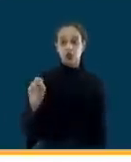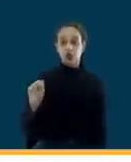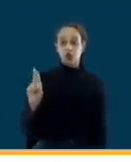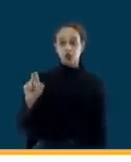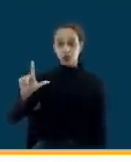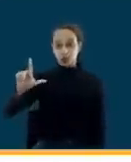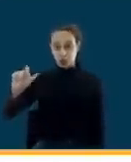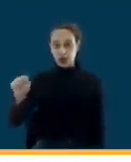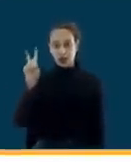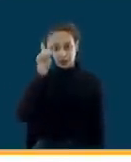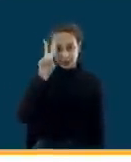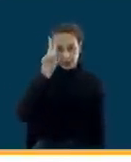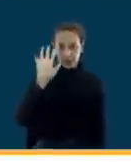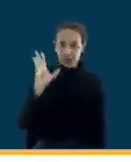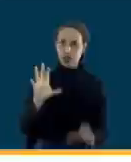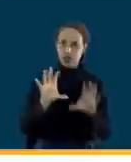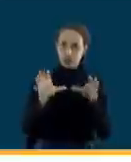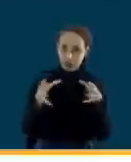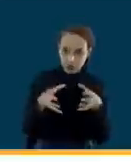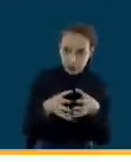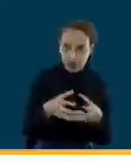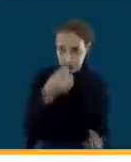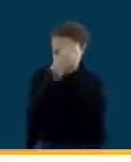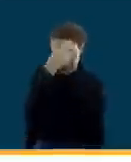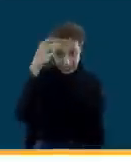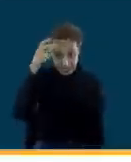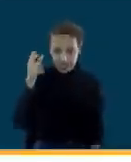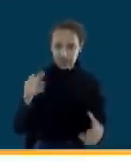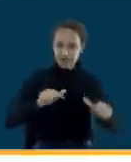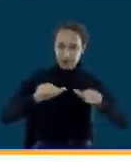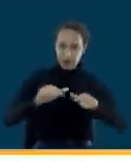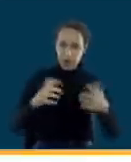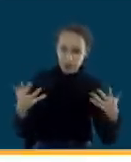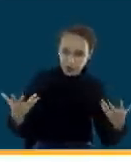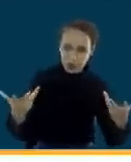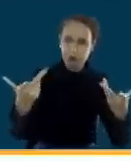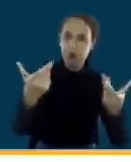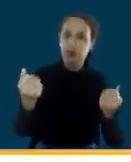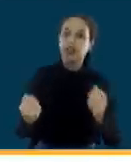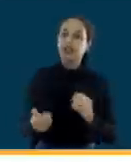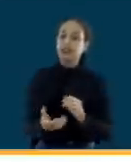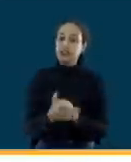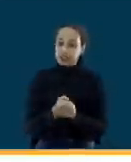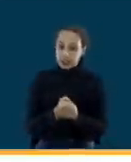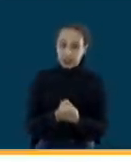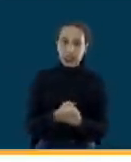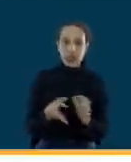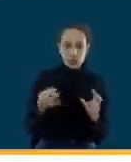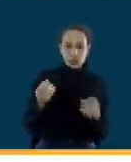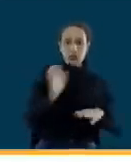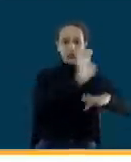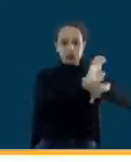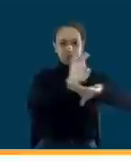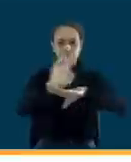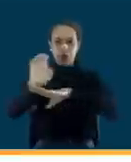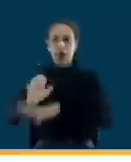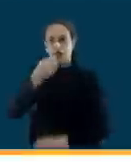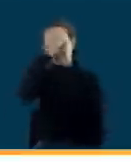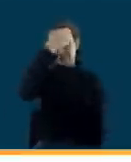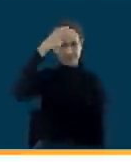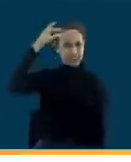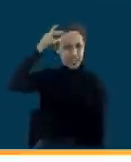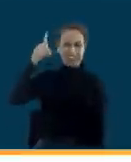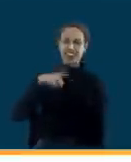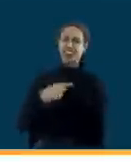dos Municípios tem feito um excelente trabalho, as associações municipalistas, as associações dos estados, ou seja, há muita gente